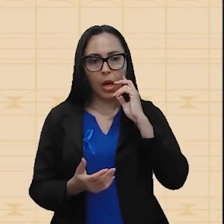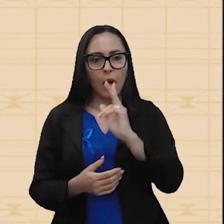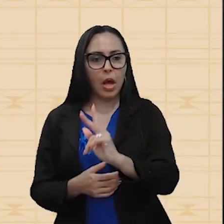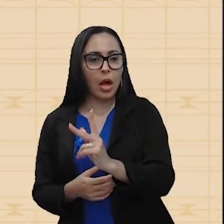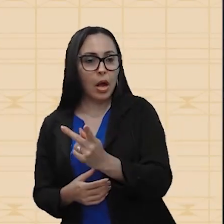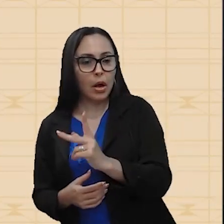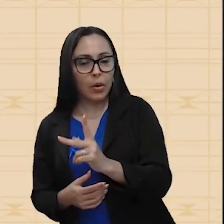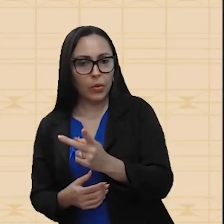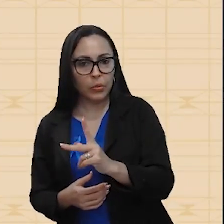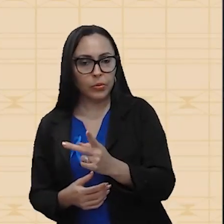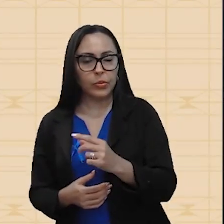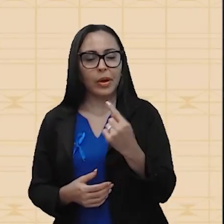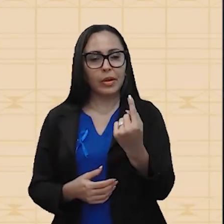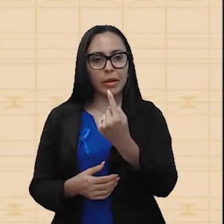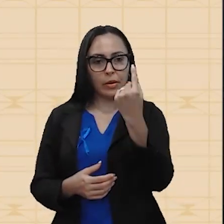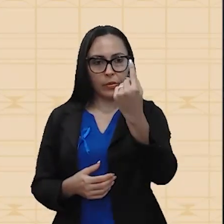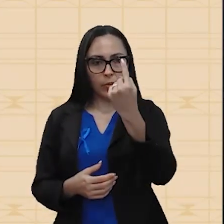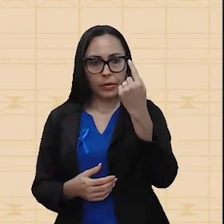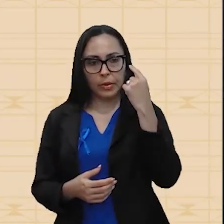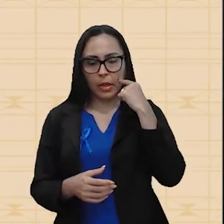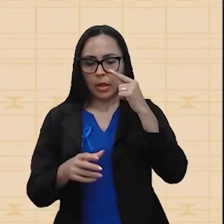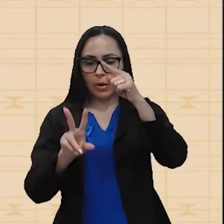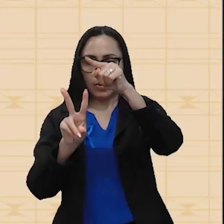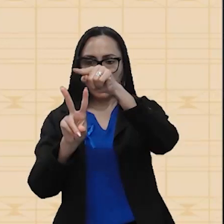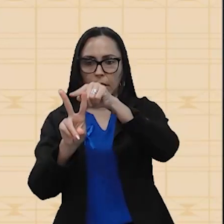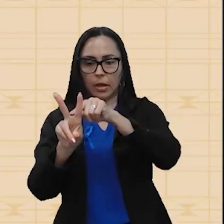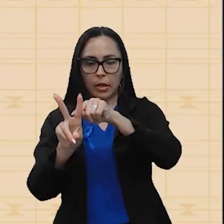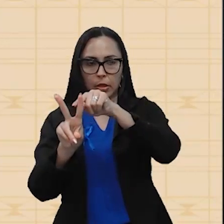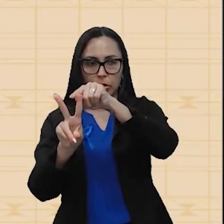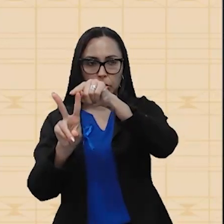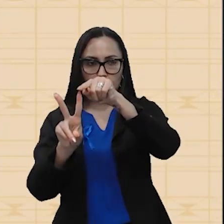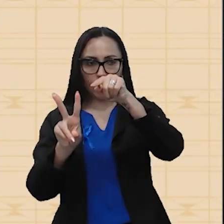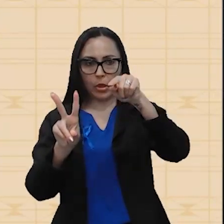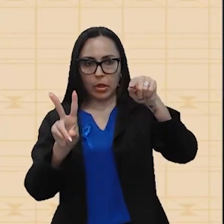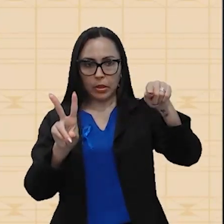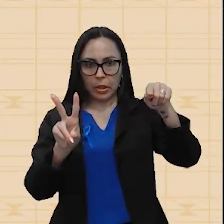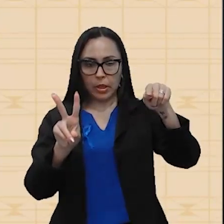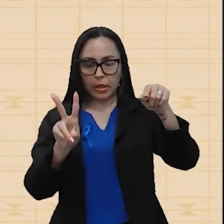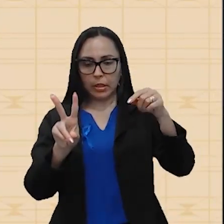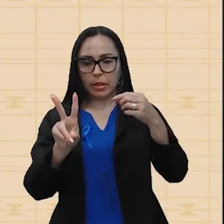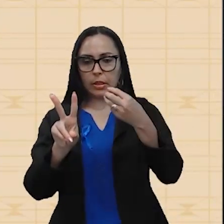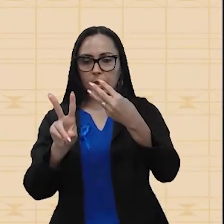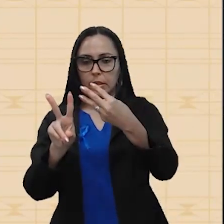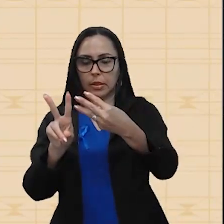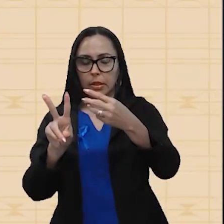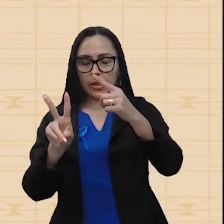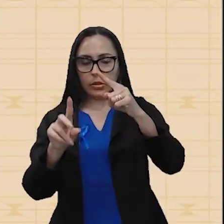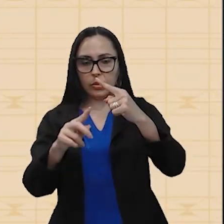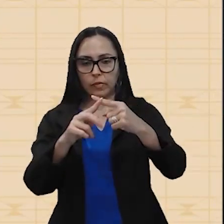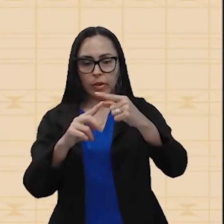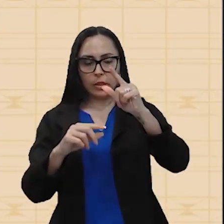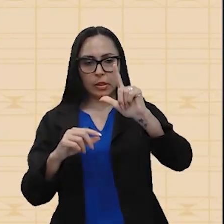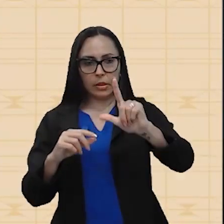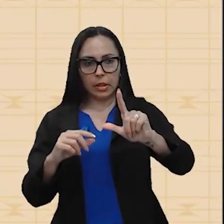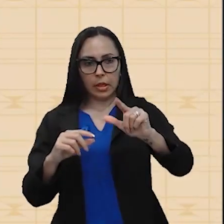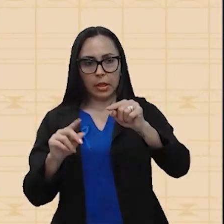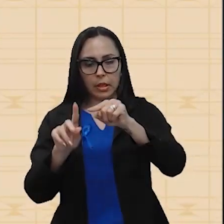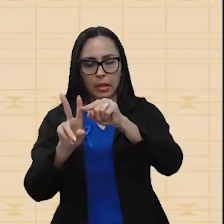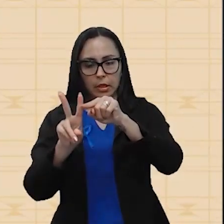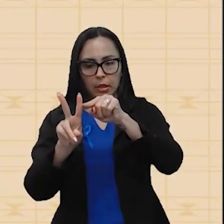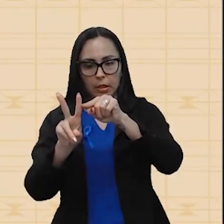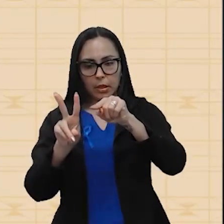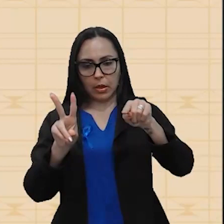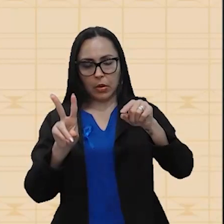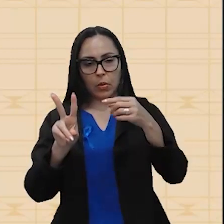vai ser a raiz quadrada de 3 vezes L ao quadrado sobre